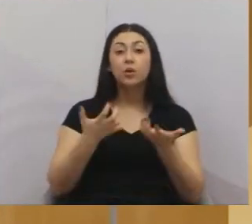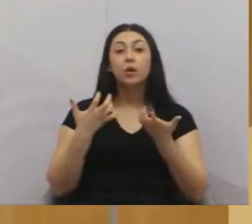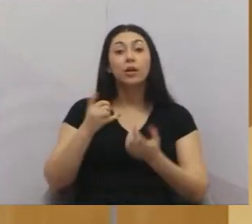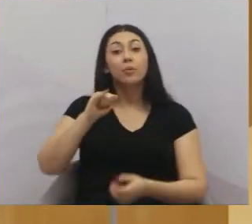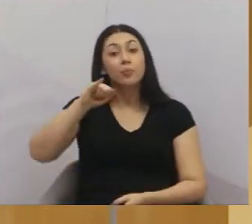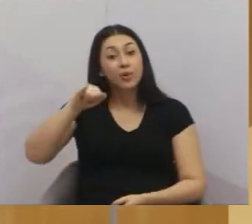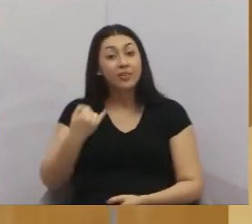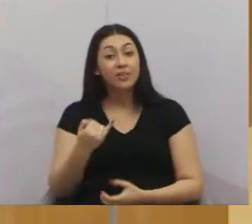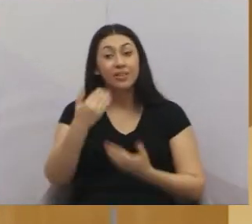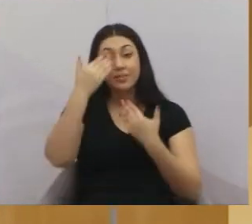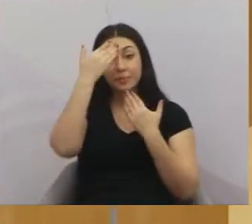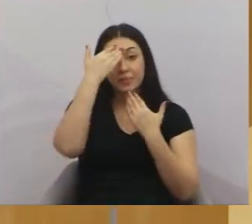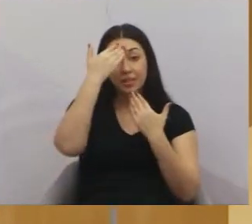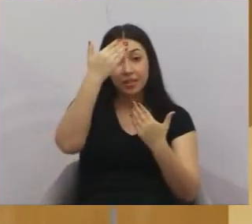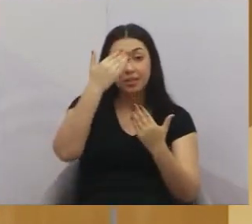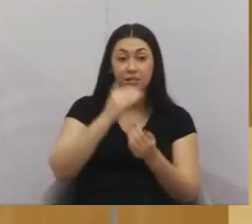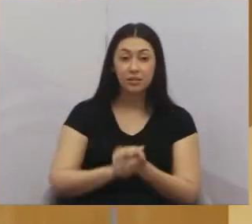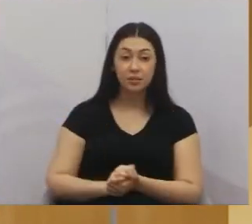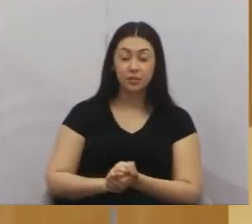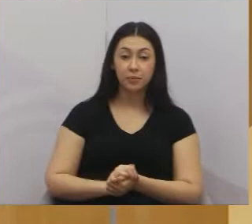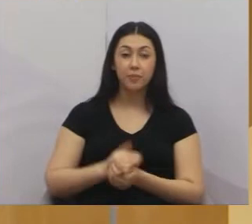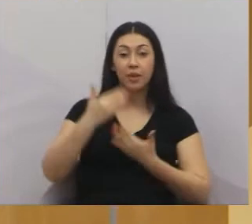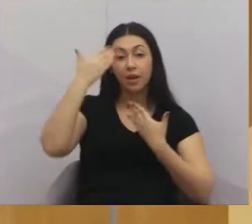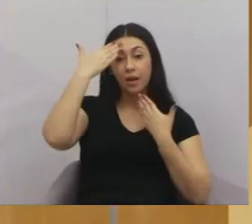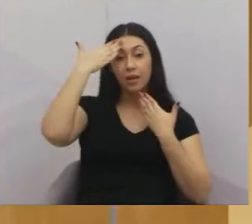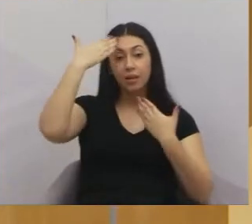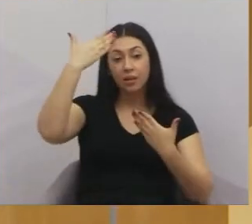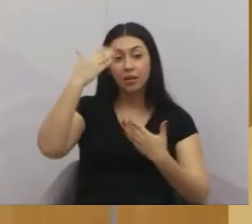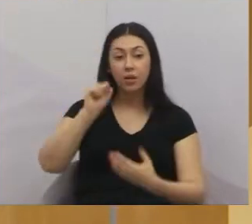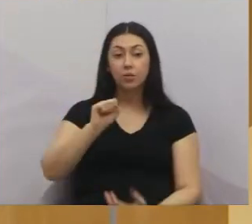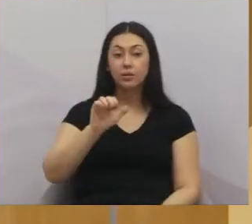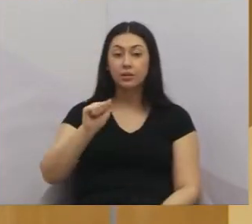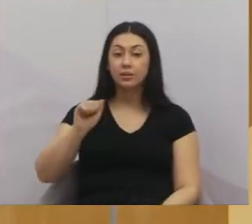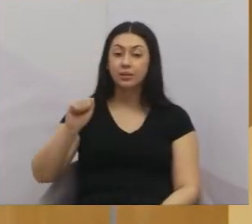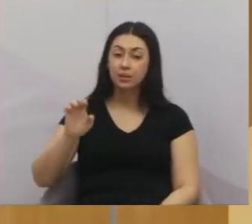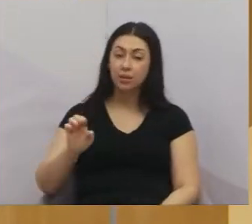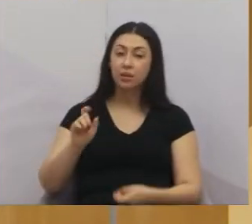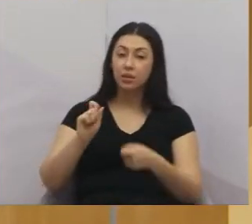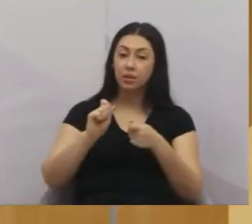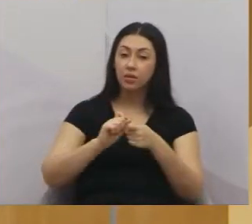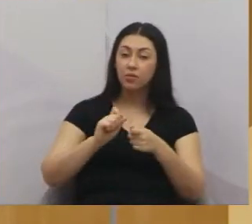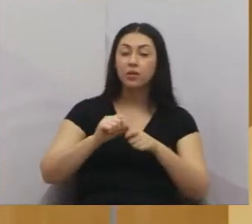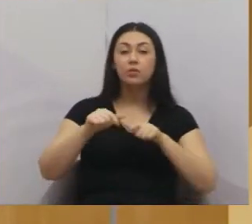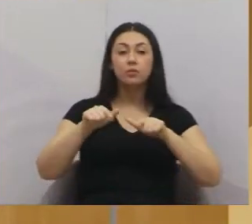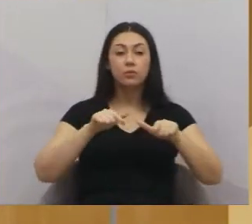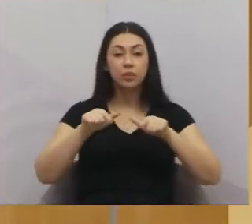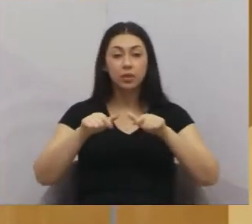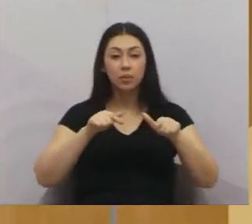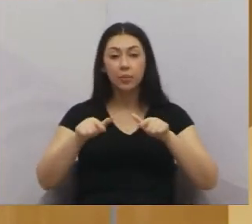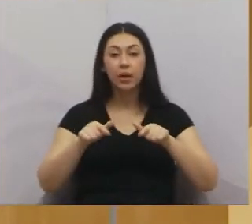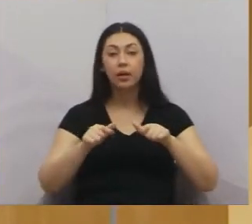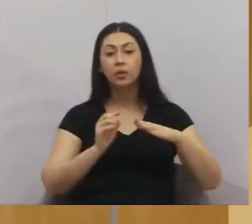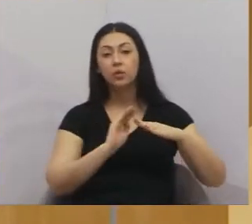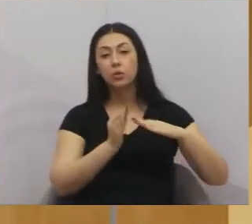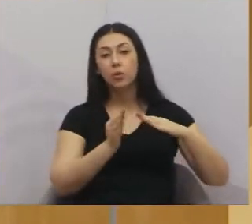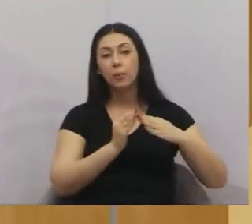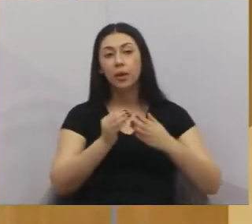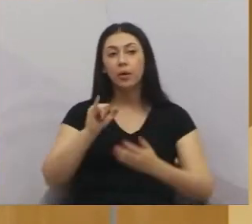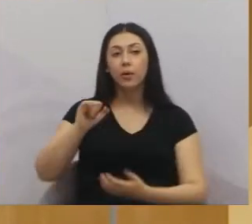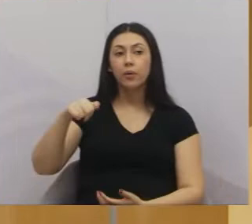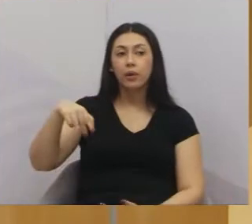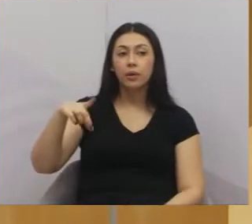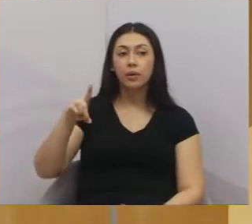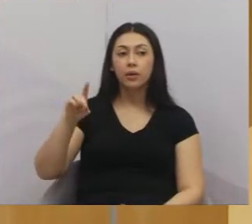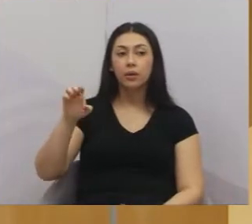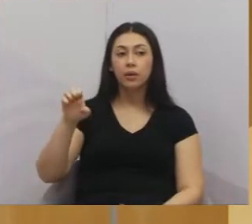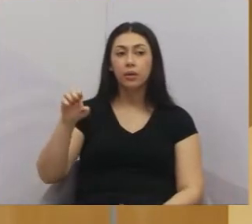para agradecer ao SAI, que realizou um serviço ali no Jardim Independência. Nós